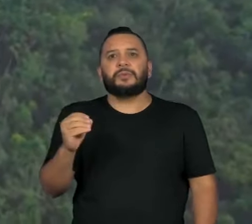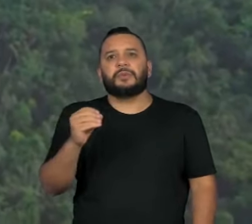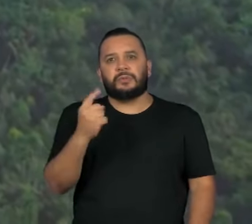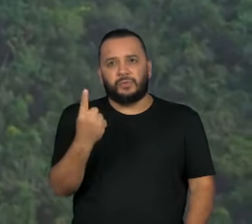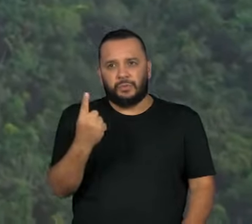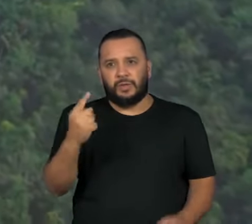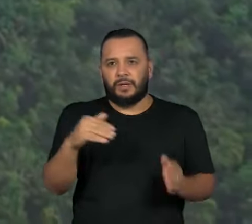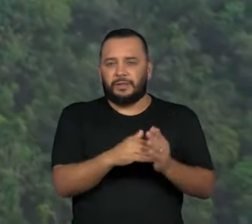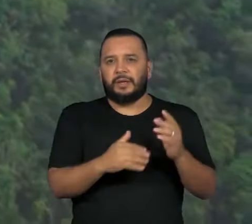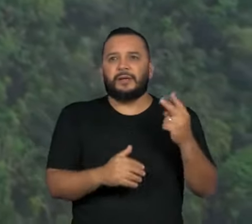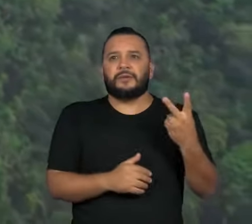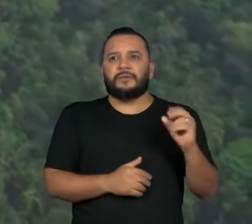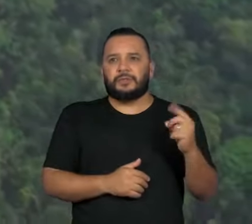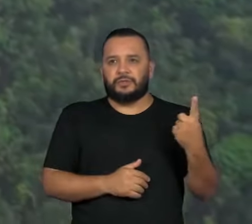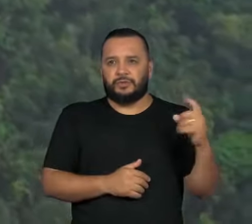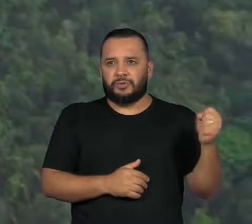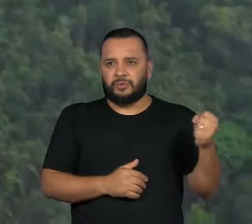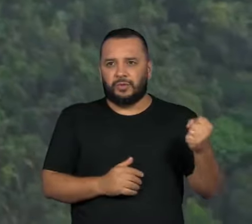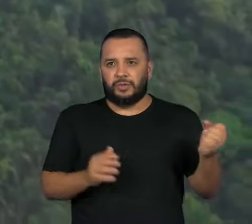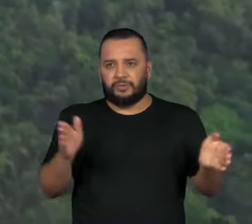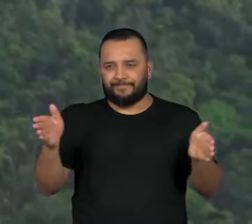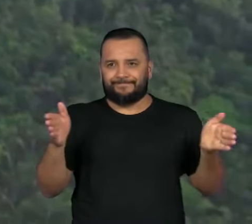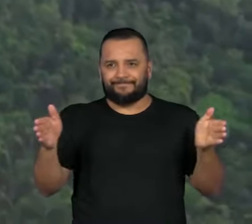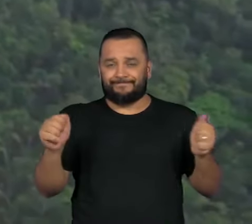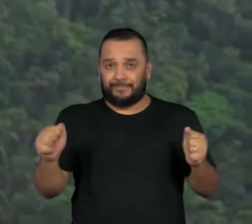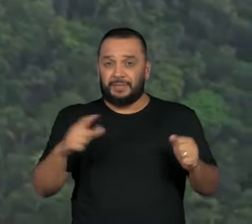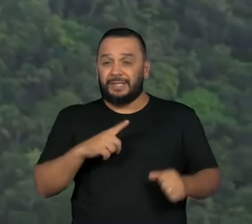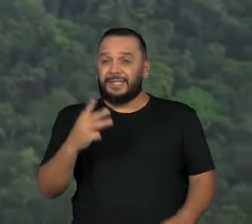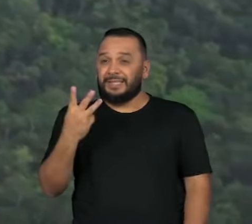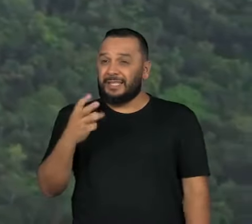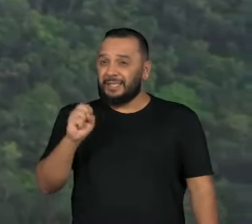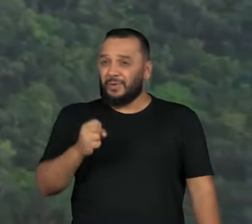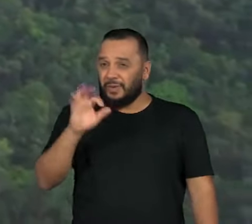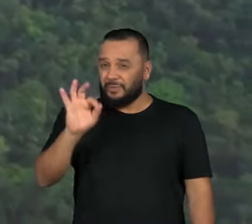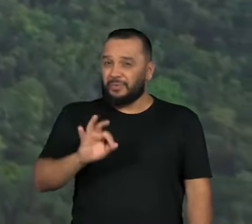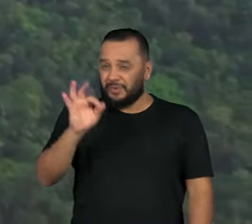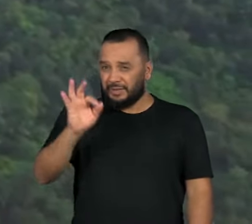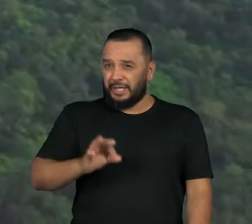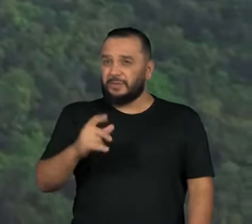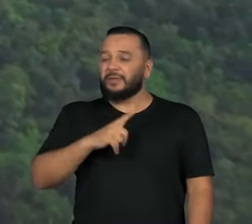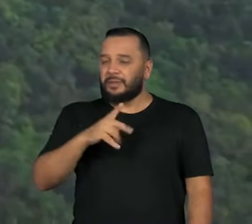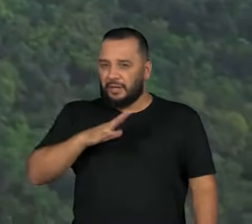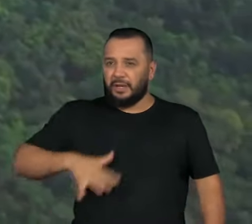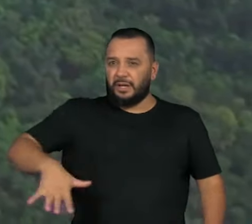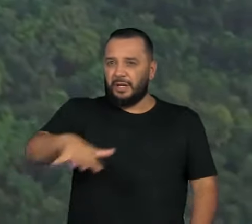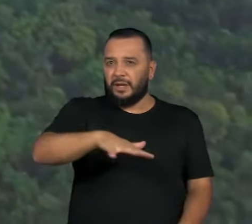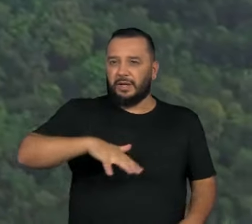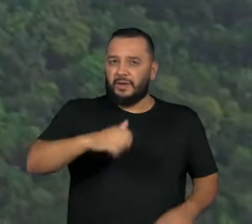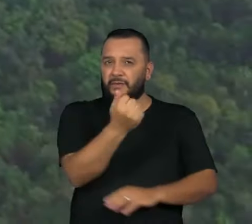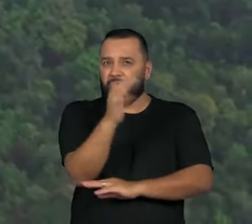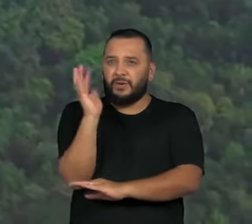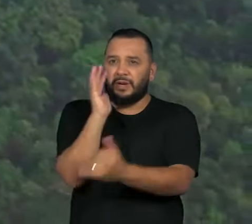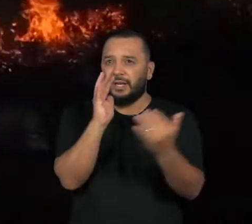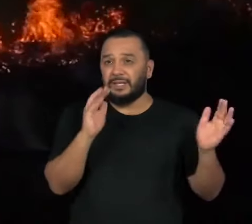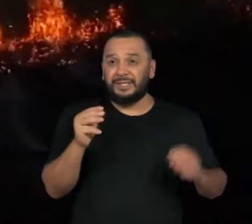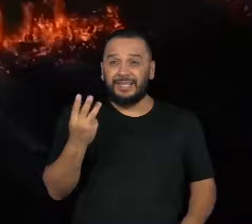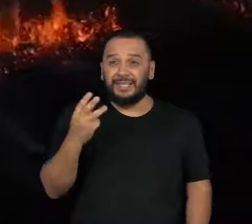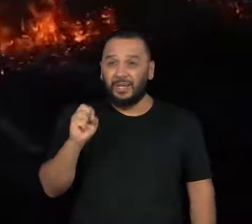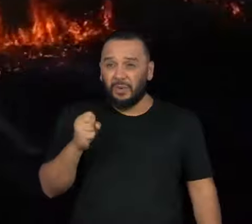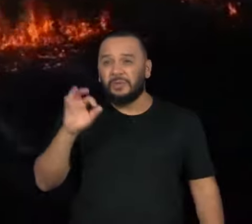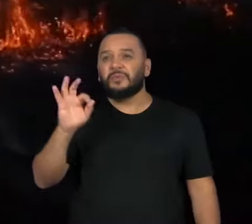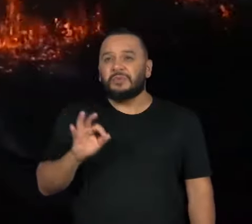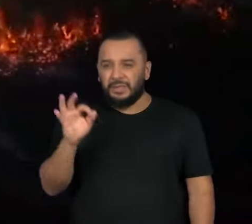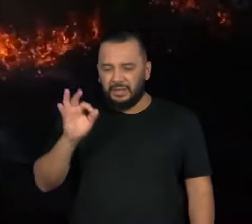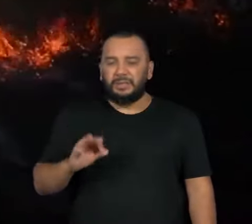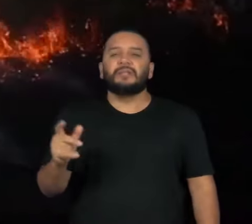2018. Os resultados mostraram que cerca de 38% do que resta da maior floresta tropical do planeta